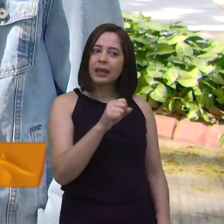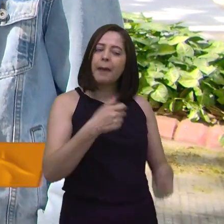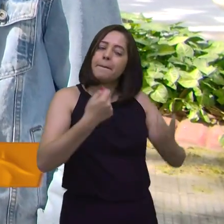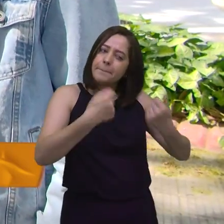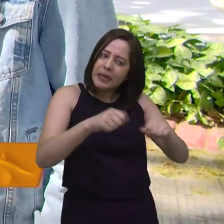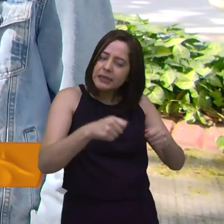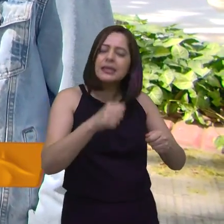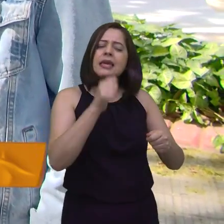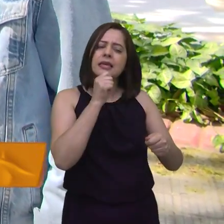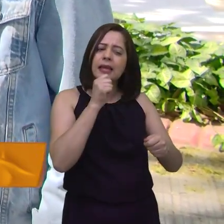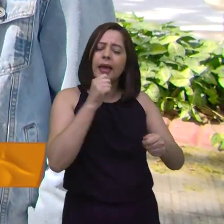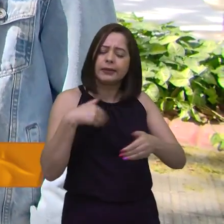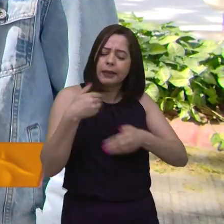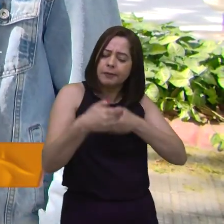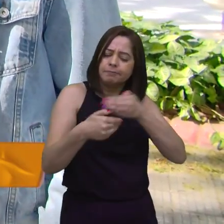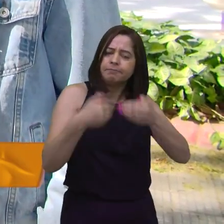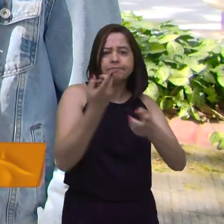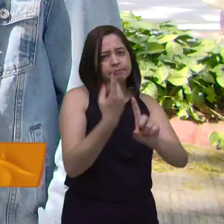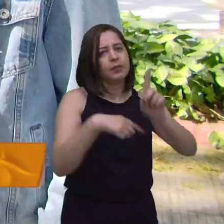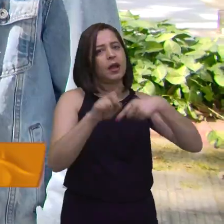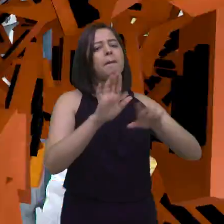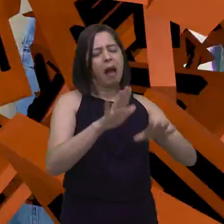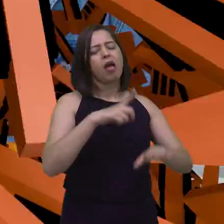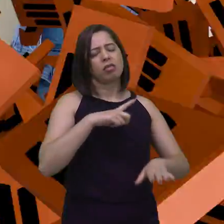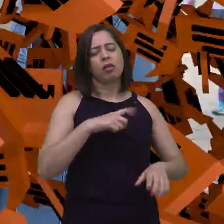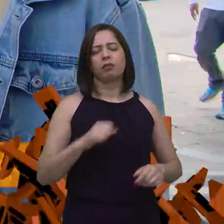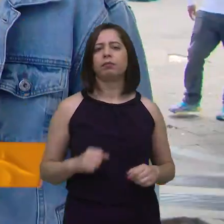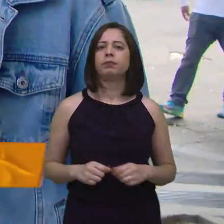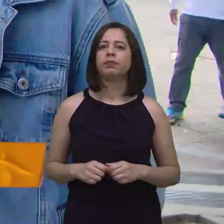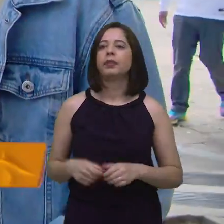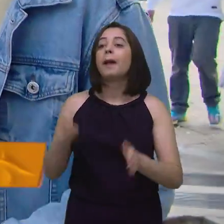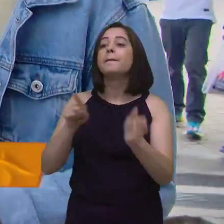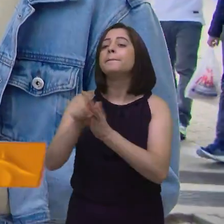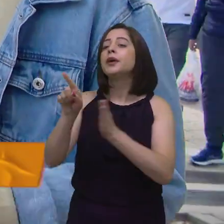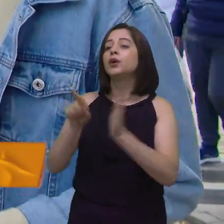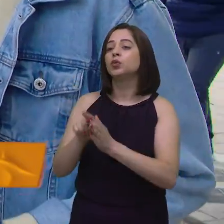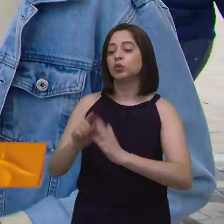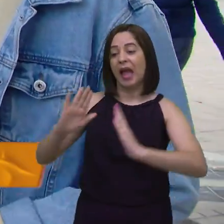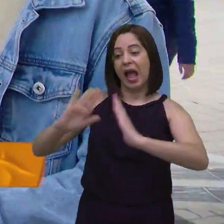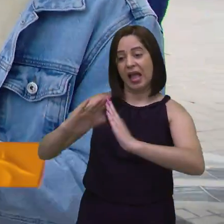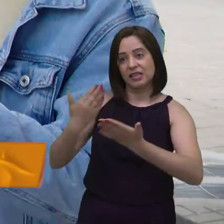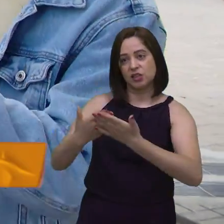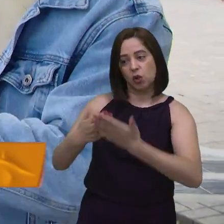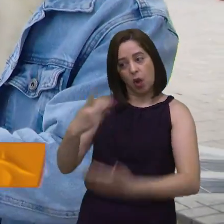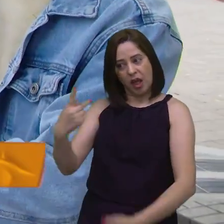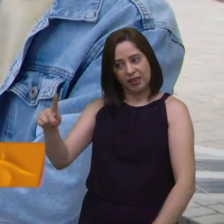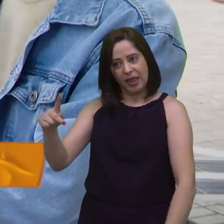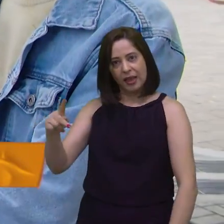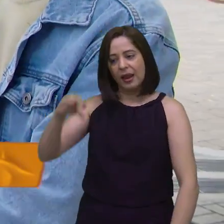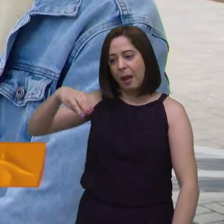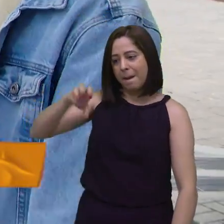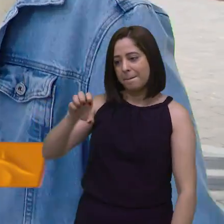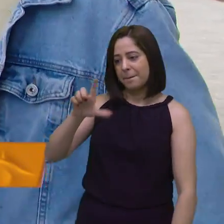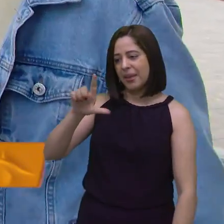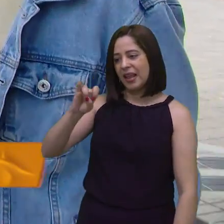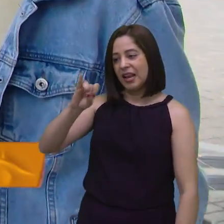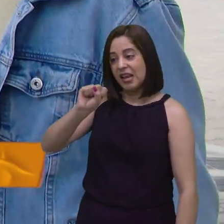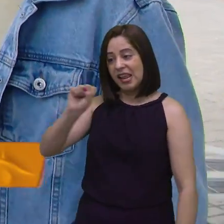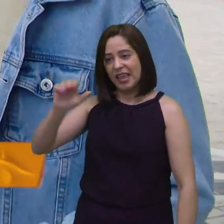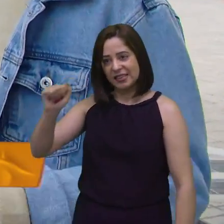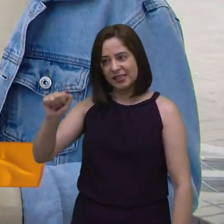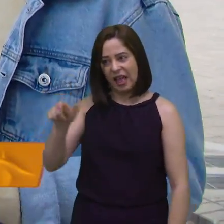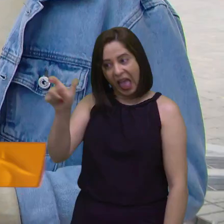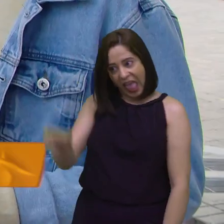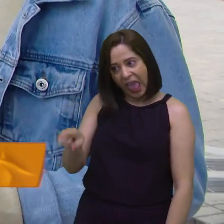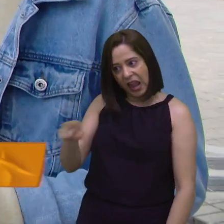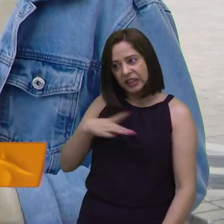eu acho que precisa alguns pontos melhorar, mas a princípio sim. Marilane, deixa eu te fazer uma pergunta. Na escolinha da Melissa,